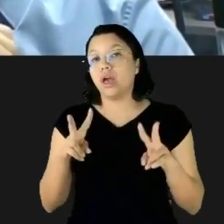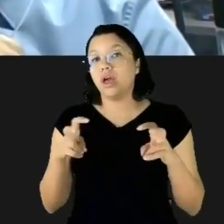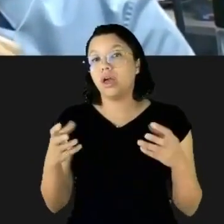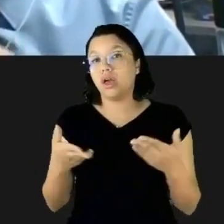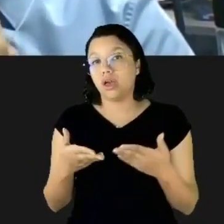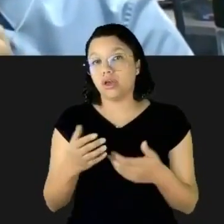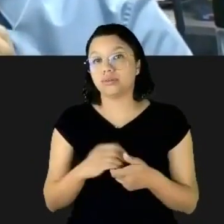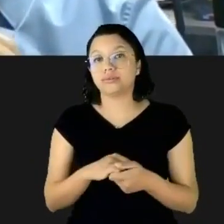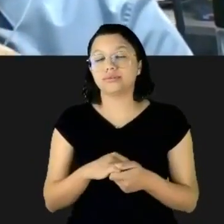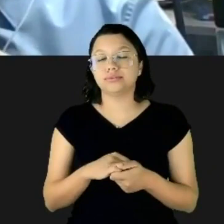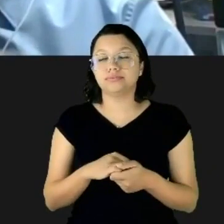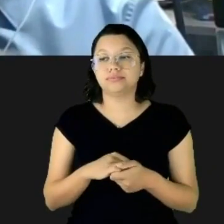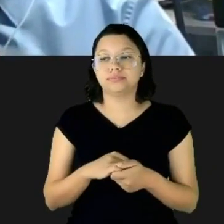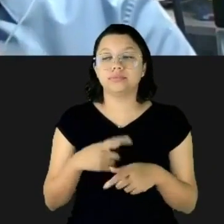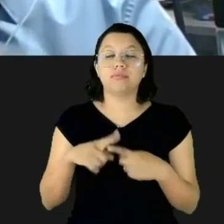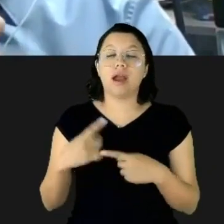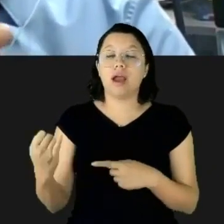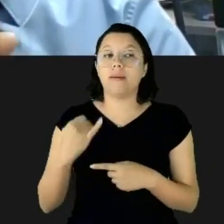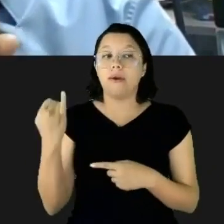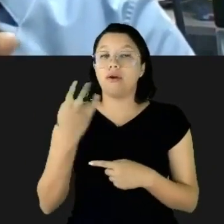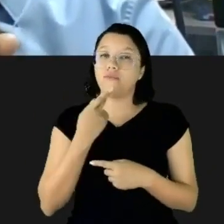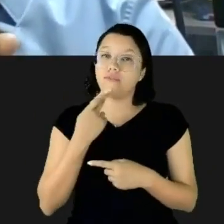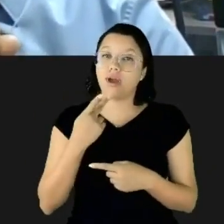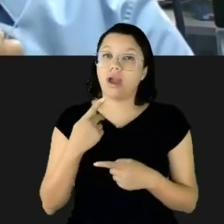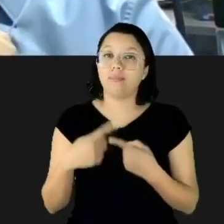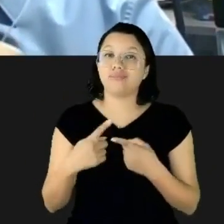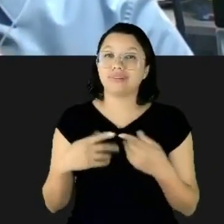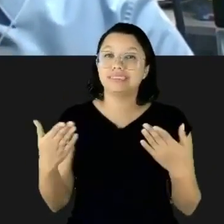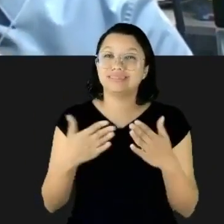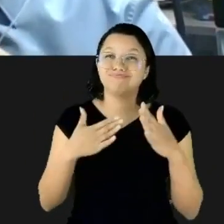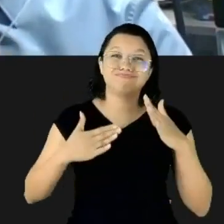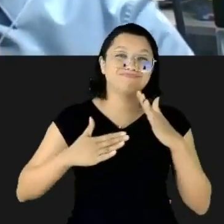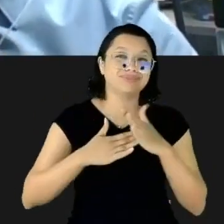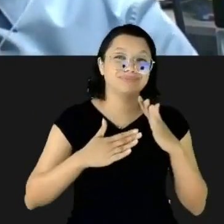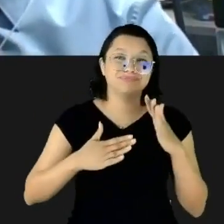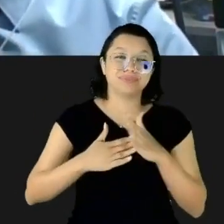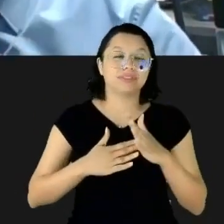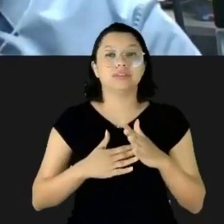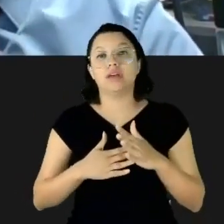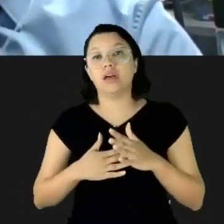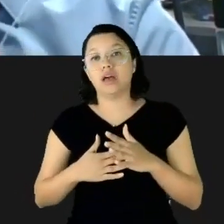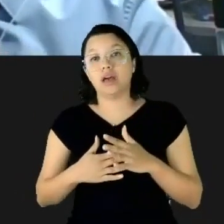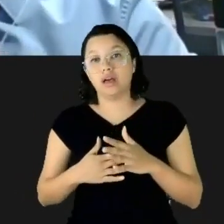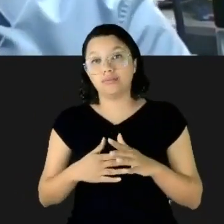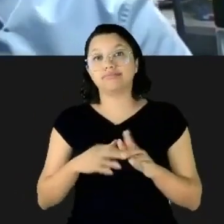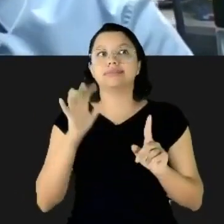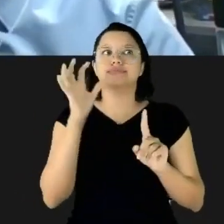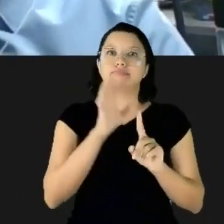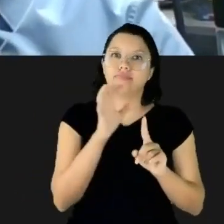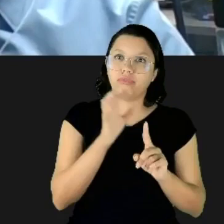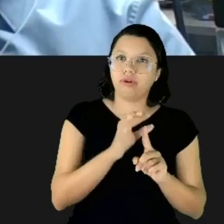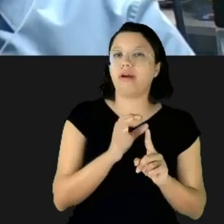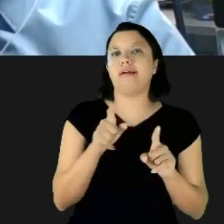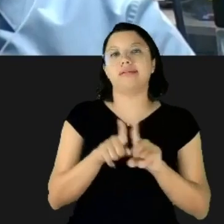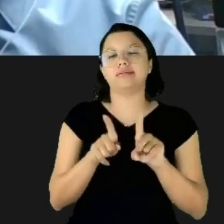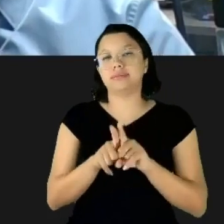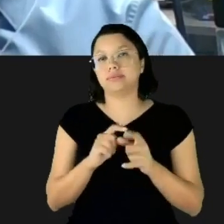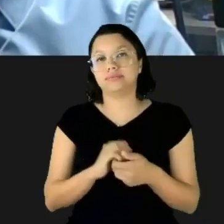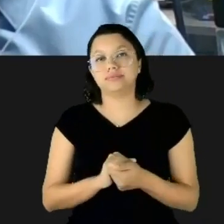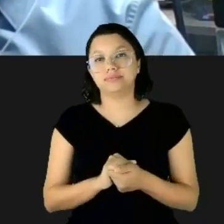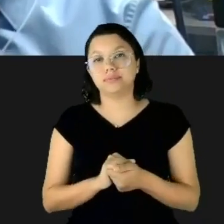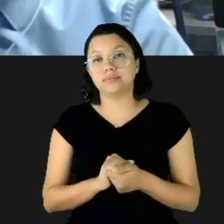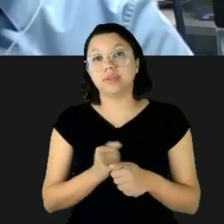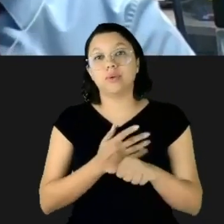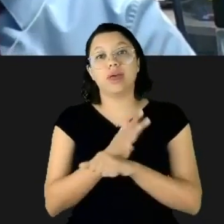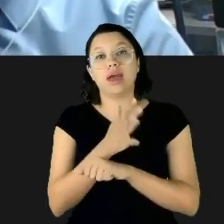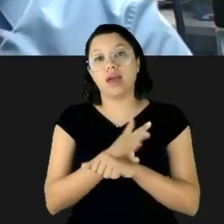parte introdutória que é importante ressaltar. E essas limitações de escolhas impactam também o